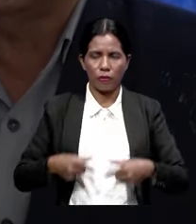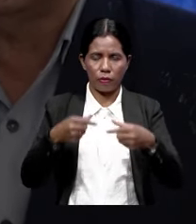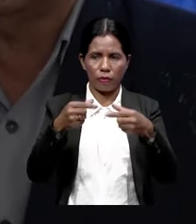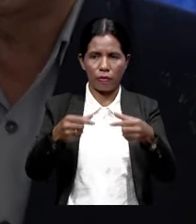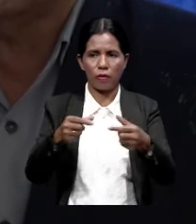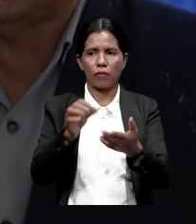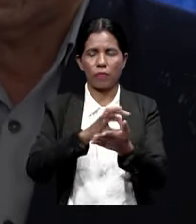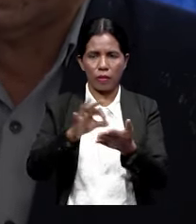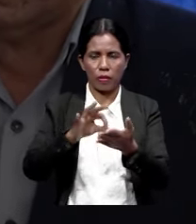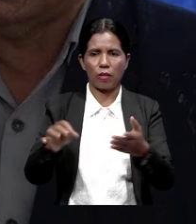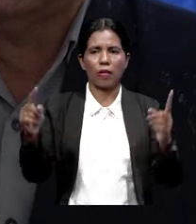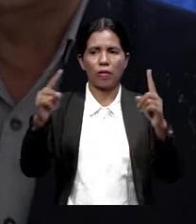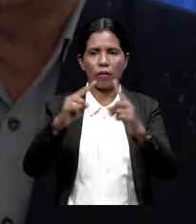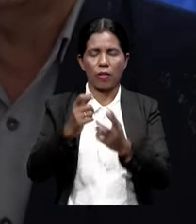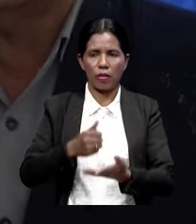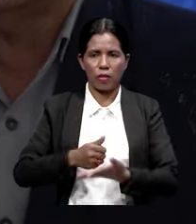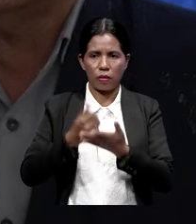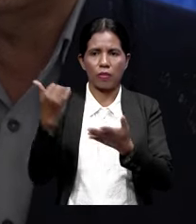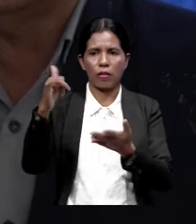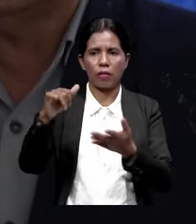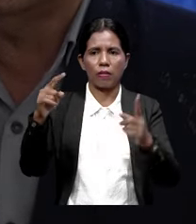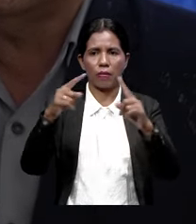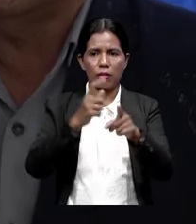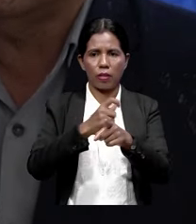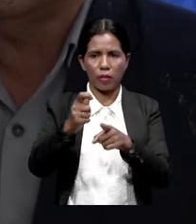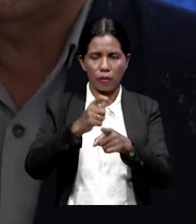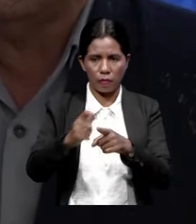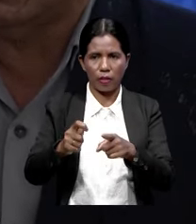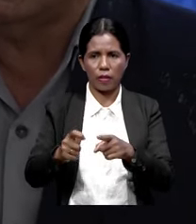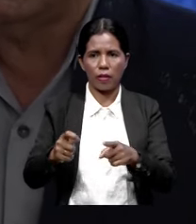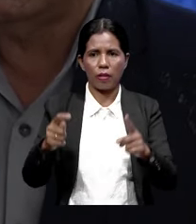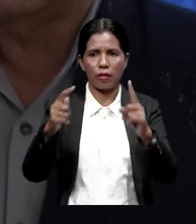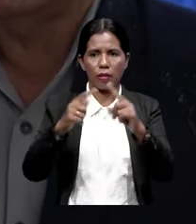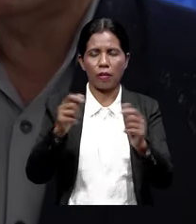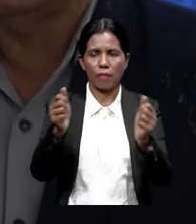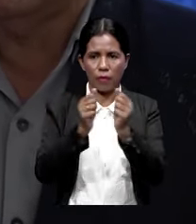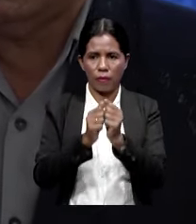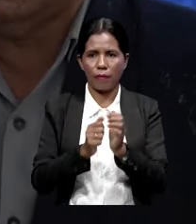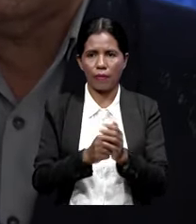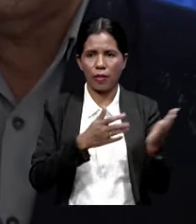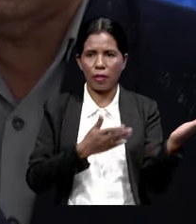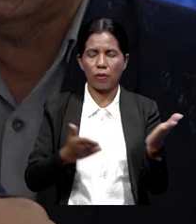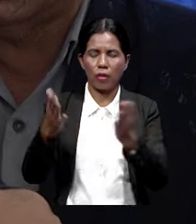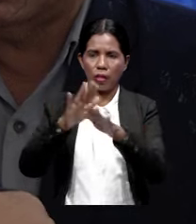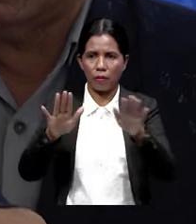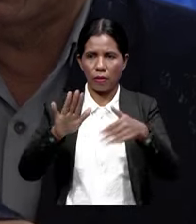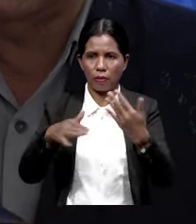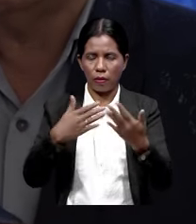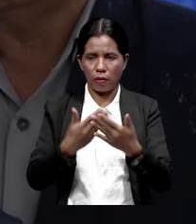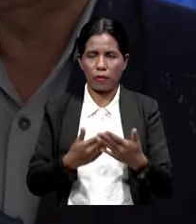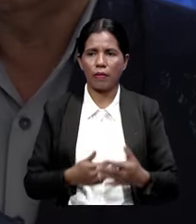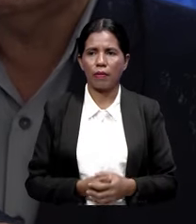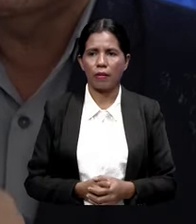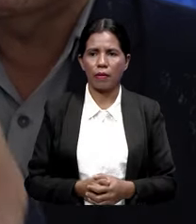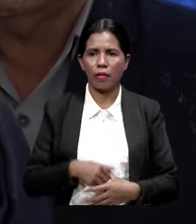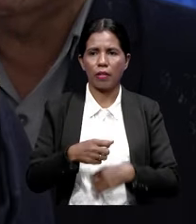formação ba facilitador sira, sira ba halu treinamento, ba kau sira fo masar, anori la barik sira. Tipo, tino